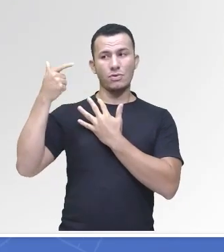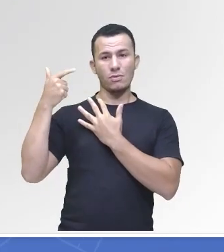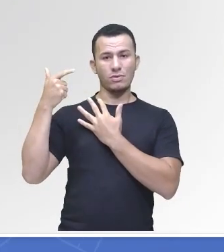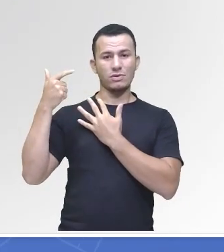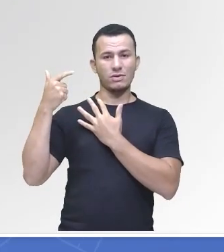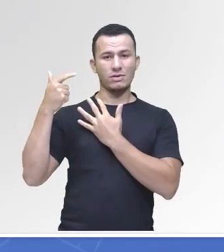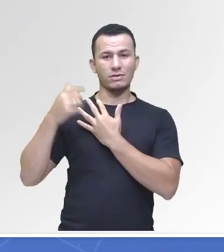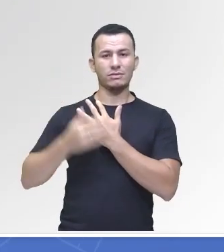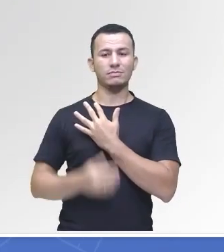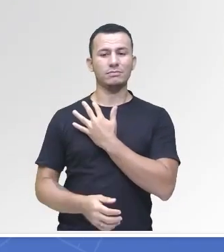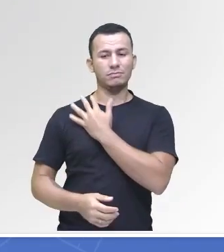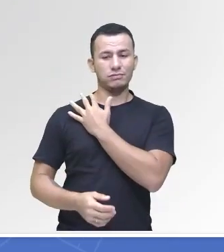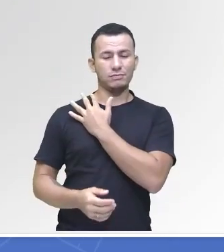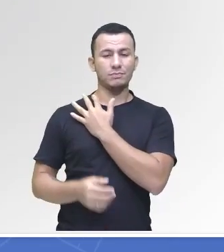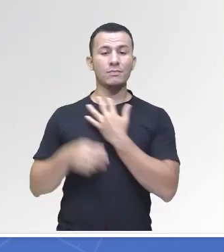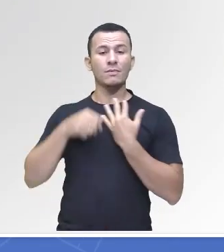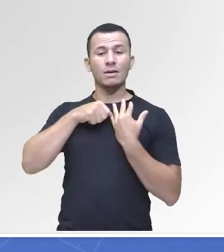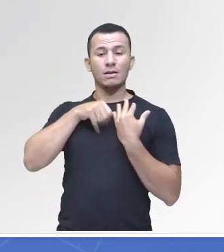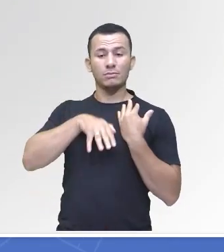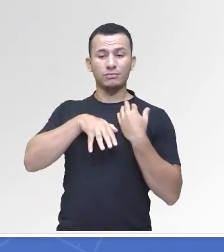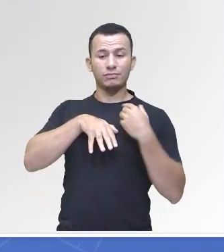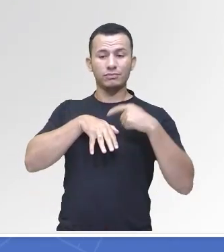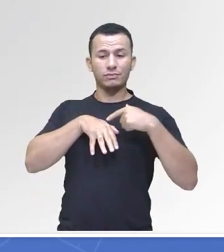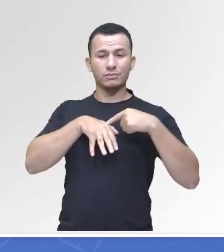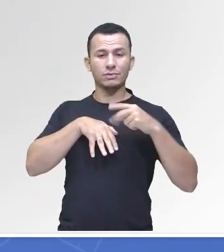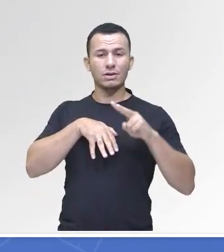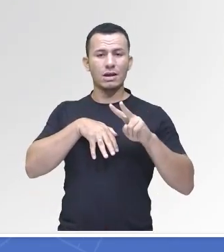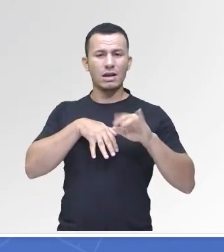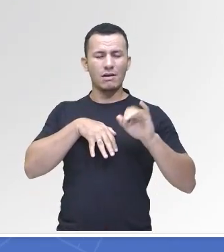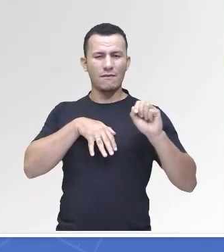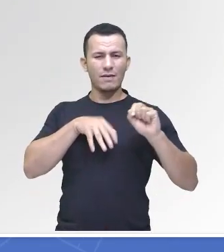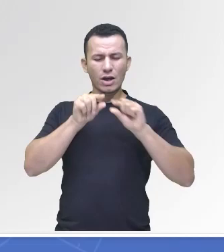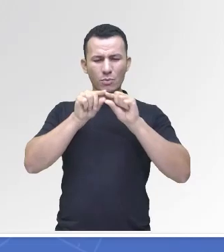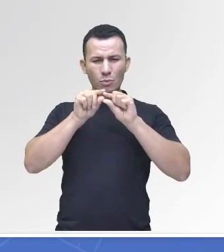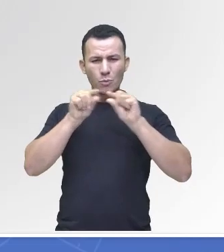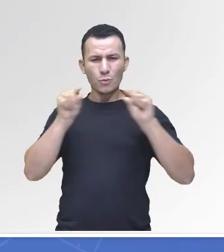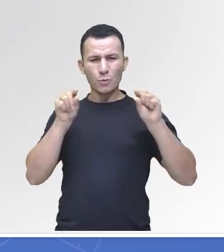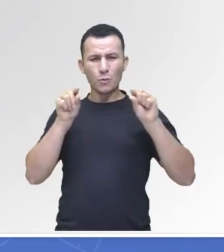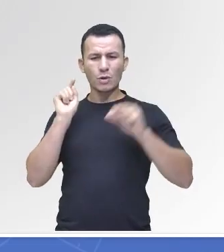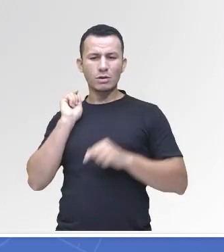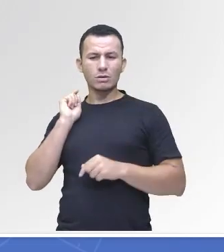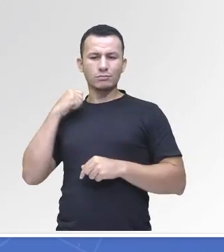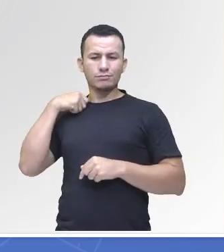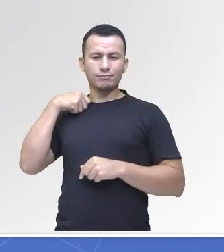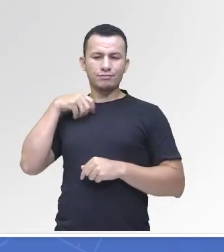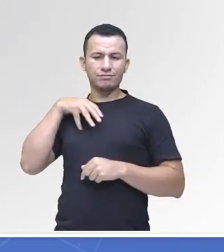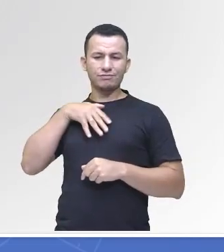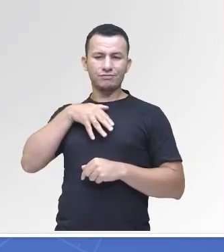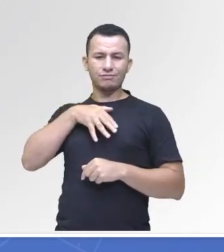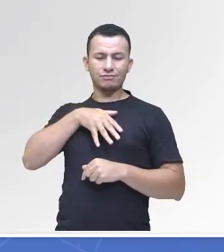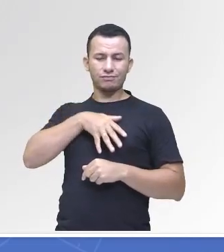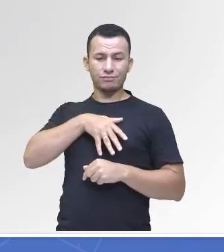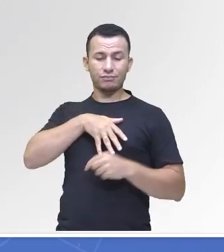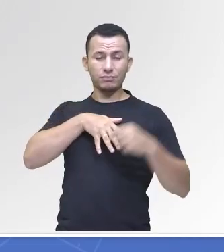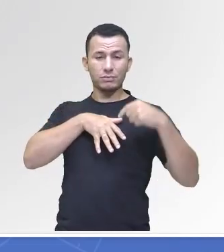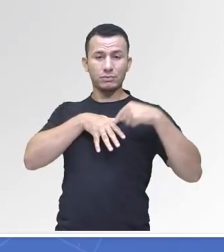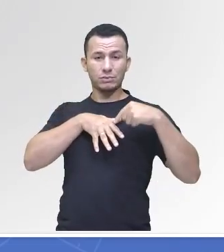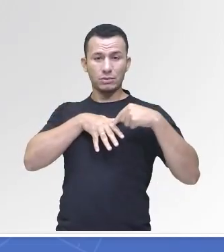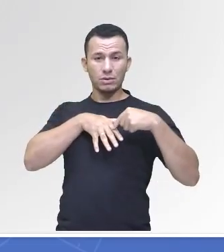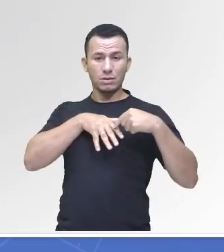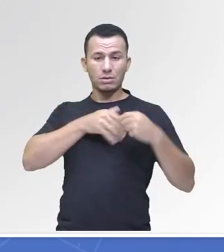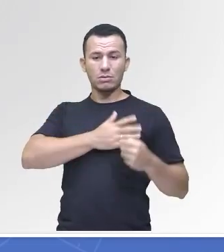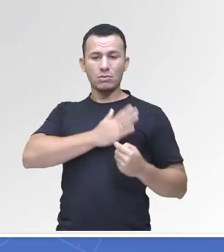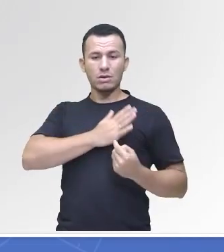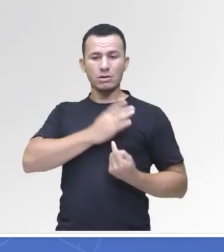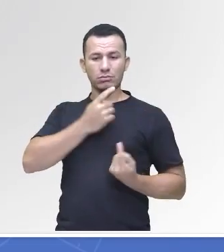carbônico, tá bom? E aquela veia que faz aquele retorno do sangue oxigenado, do sangue oxigenado